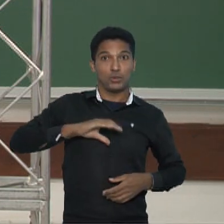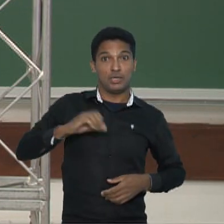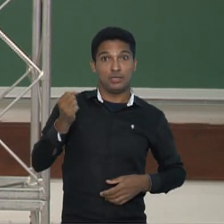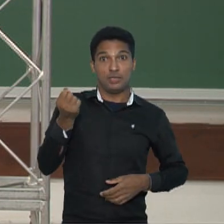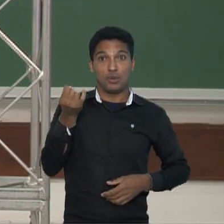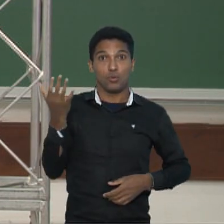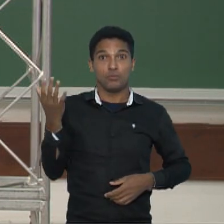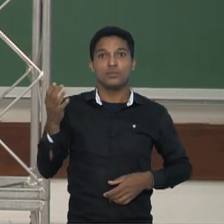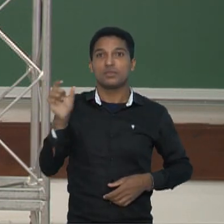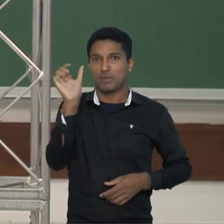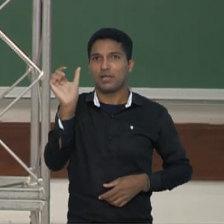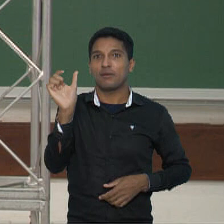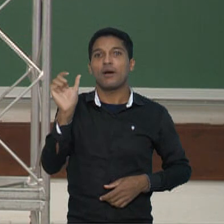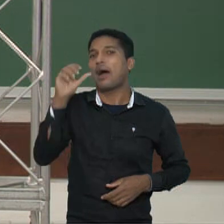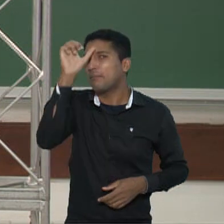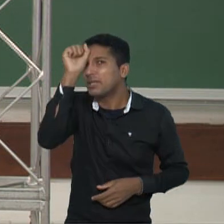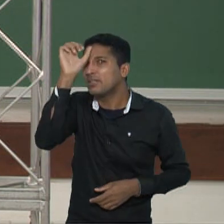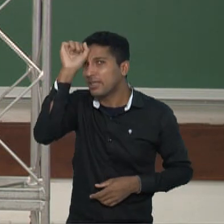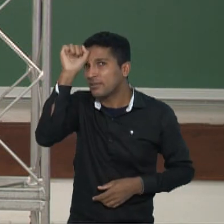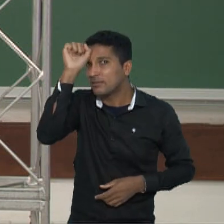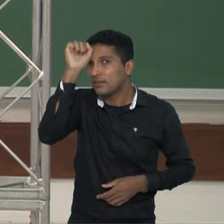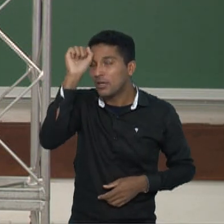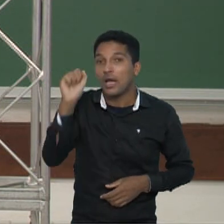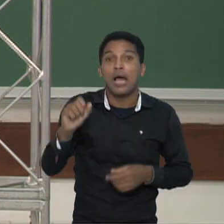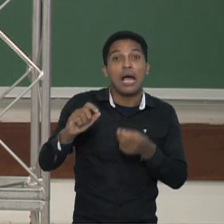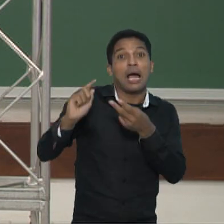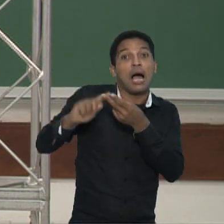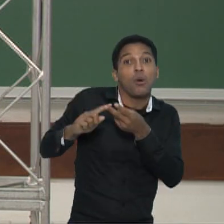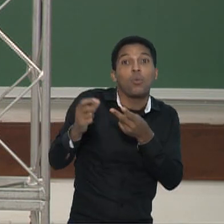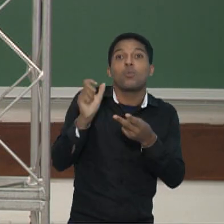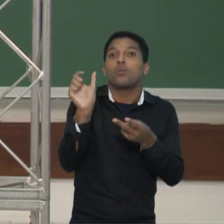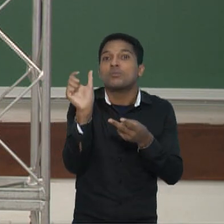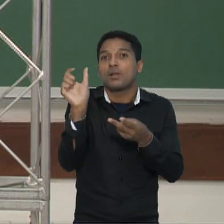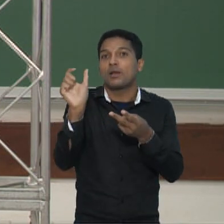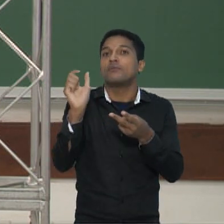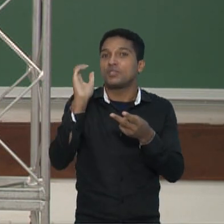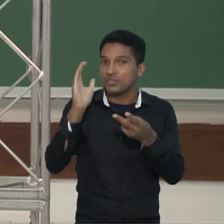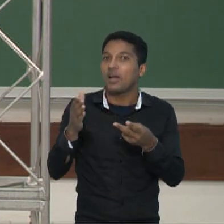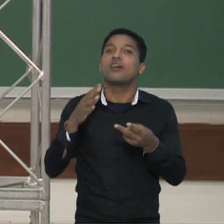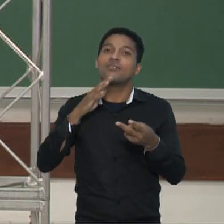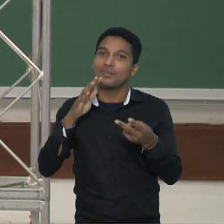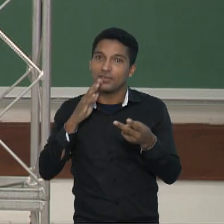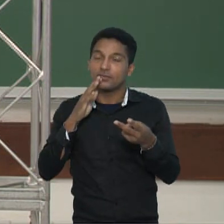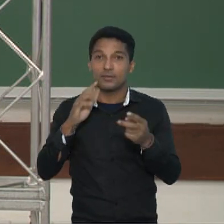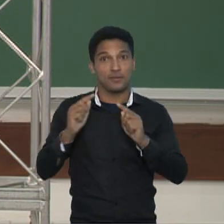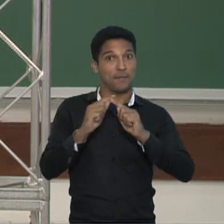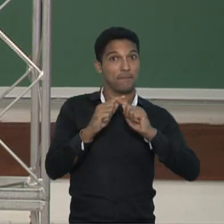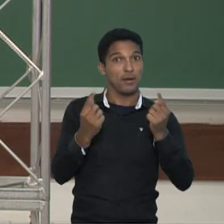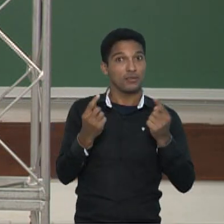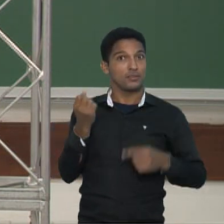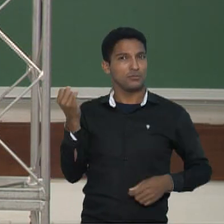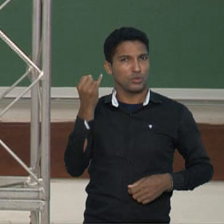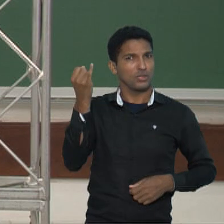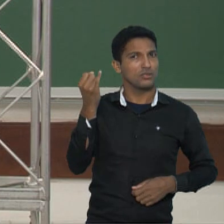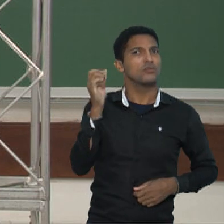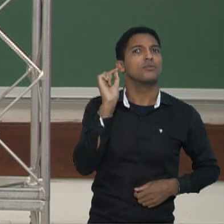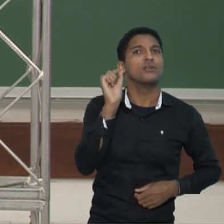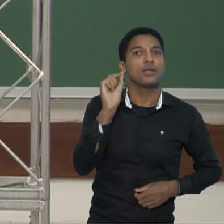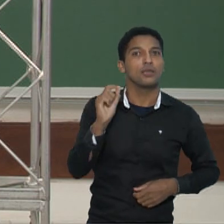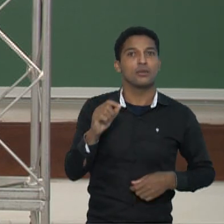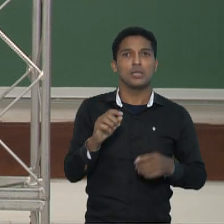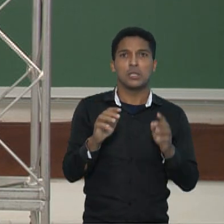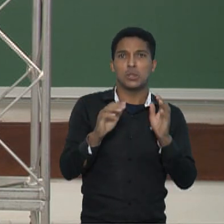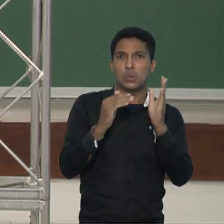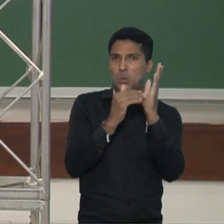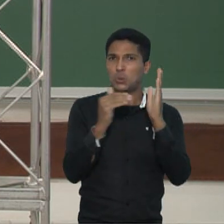a gente já conhece, então fica mais tranquilo. Mas o que é importante que vocês saibam? Que nem toda palavrinha, para